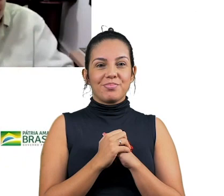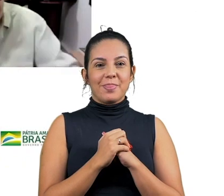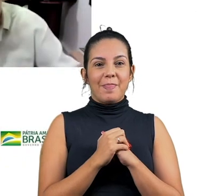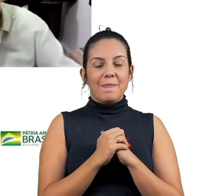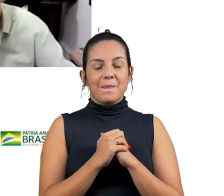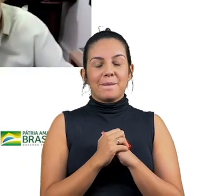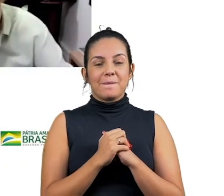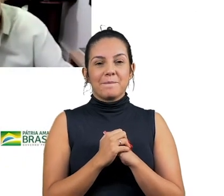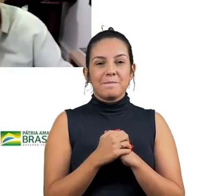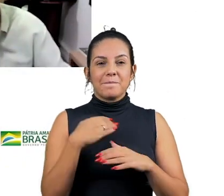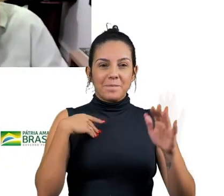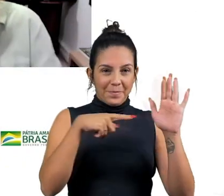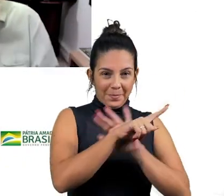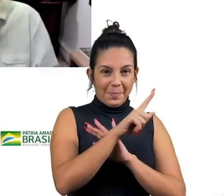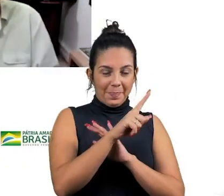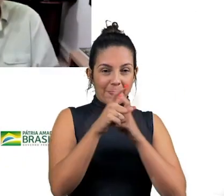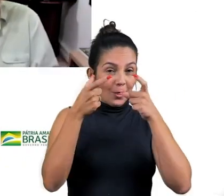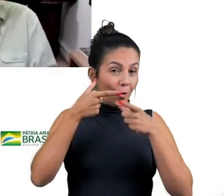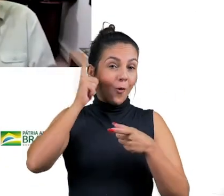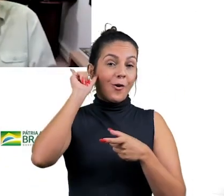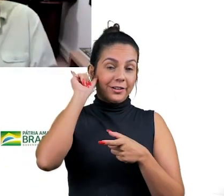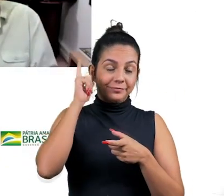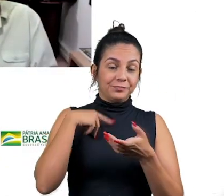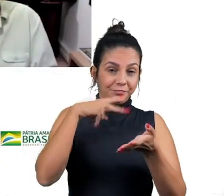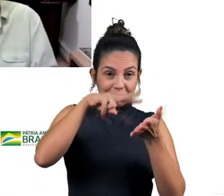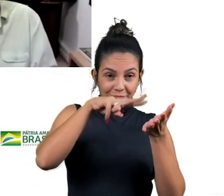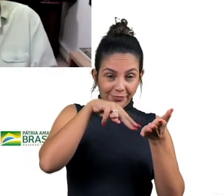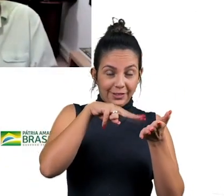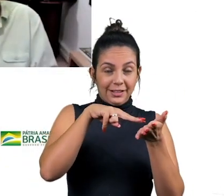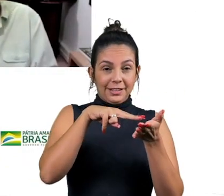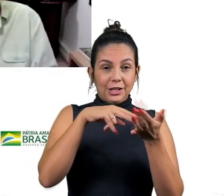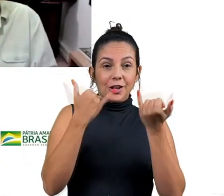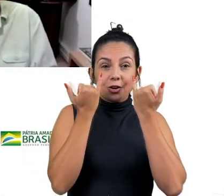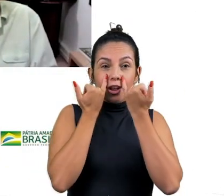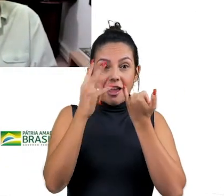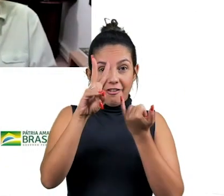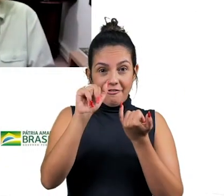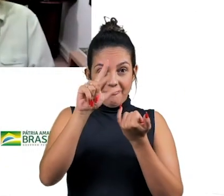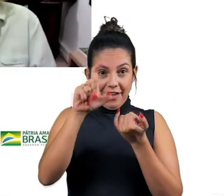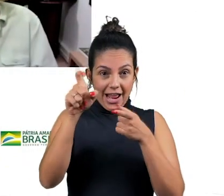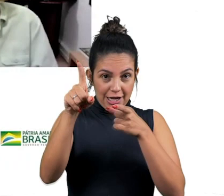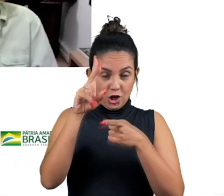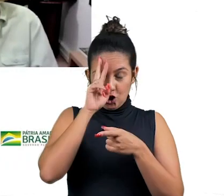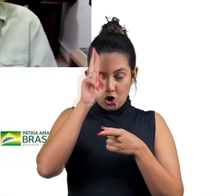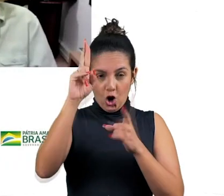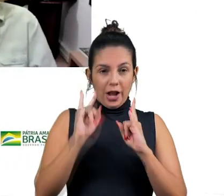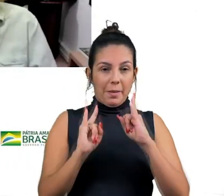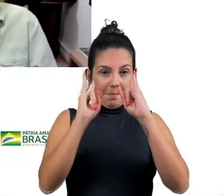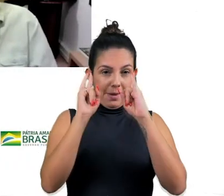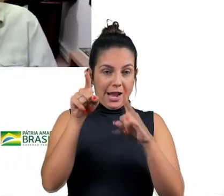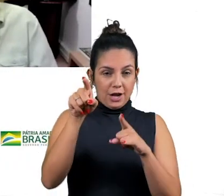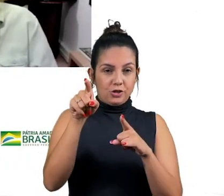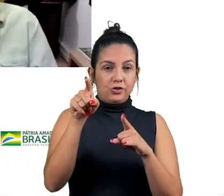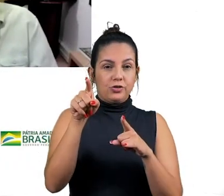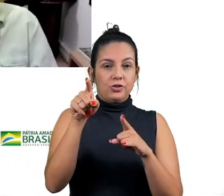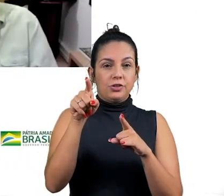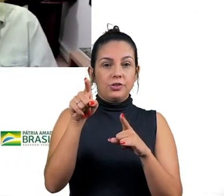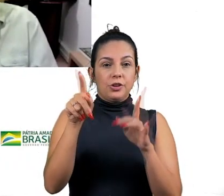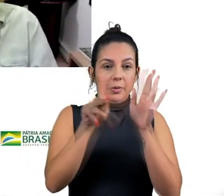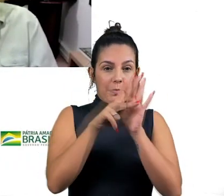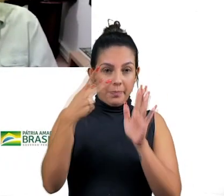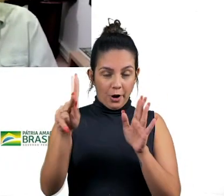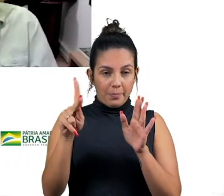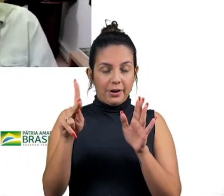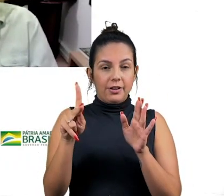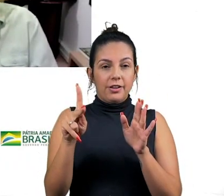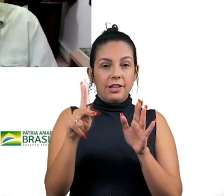só fazer um preâmbulo. Ontem eu li a notícia que a Vale, que detém aquele prédio aí no Rio, do centro da cidade, pertencente à Fundação Getúlio